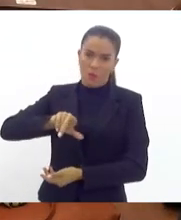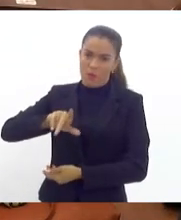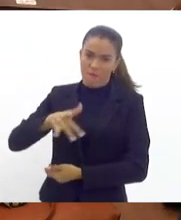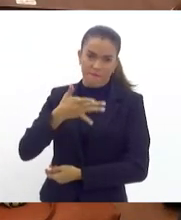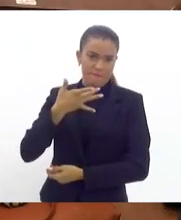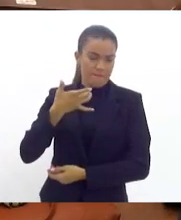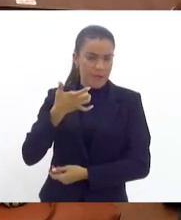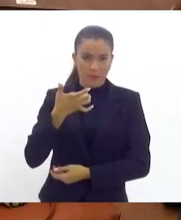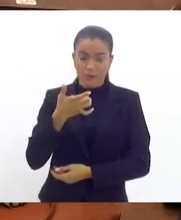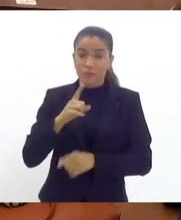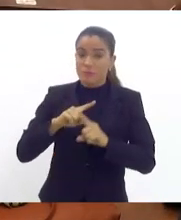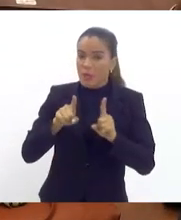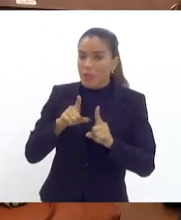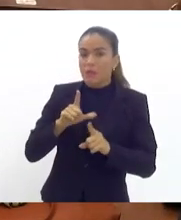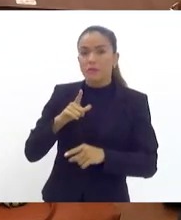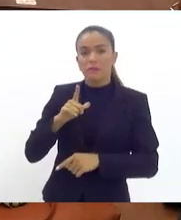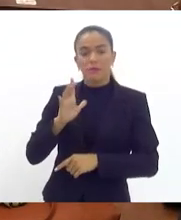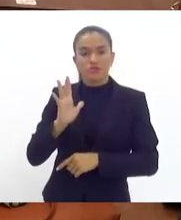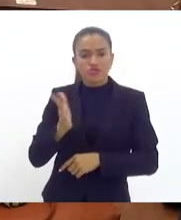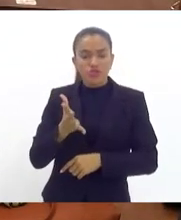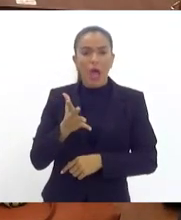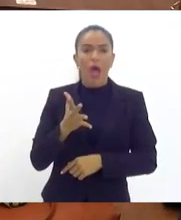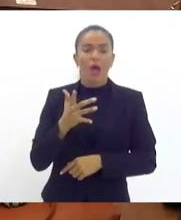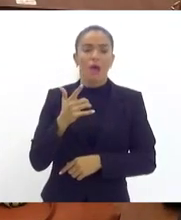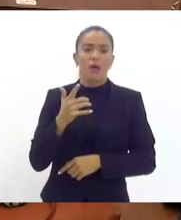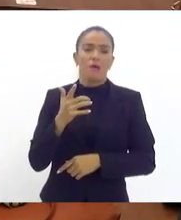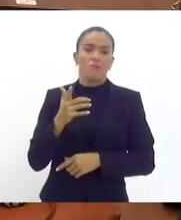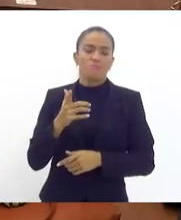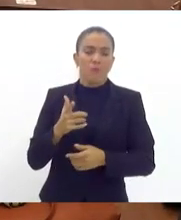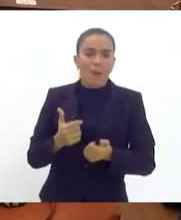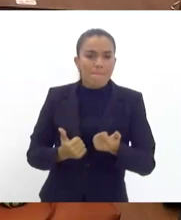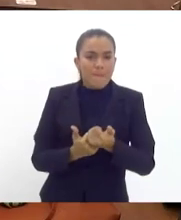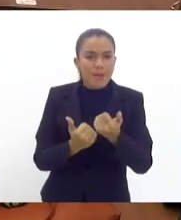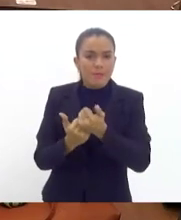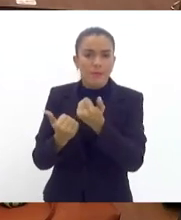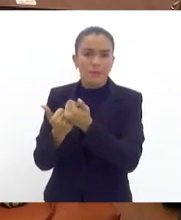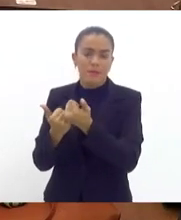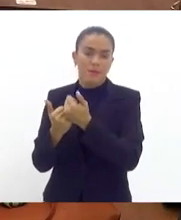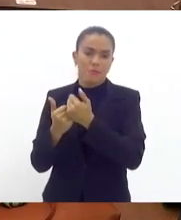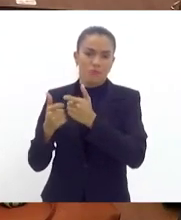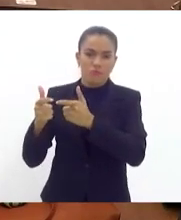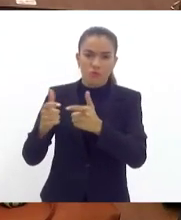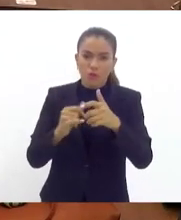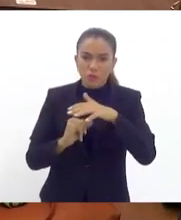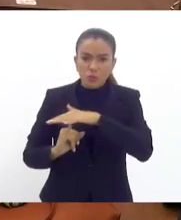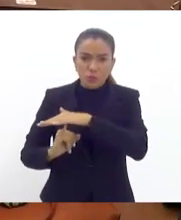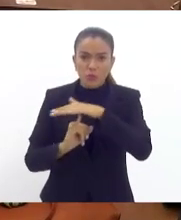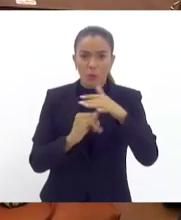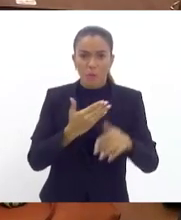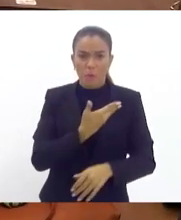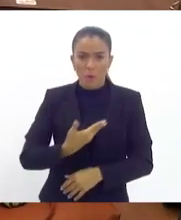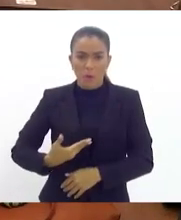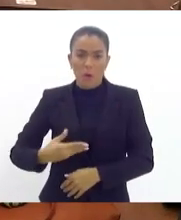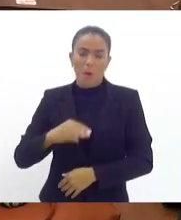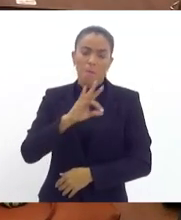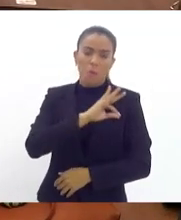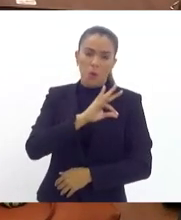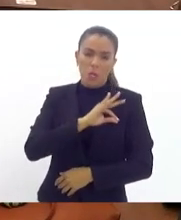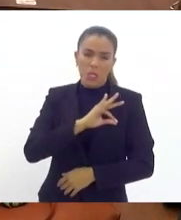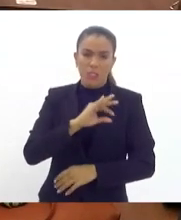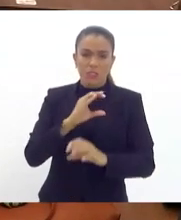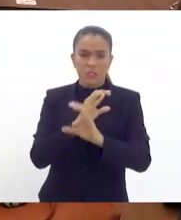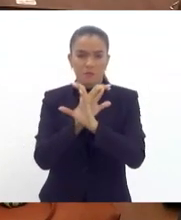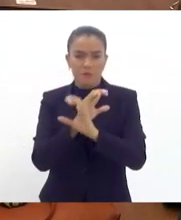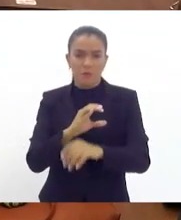mas nós temos contado hombreado com os órgãos de Segurança Pública quer a polícia civil quer o